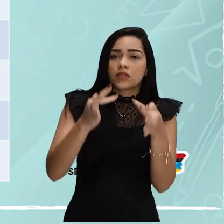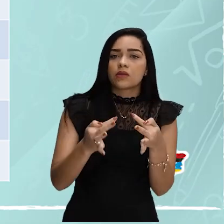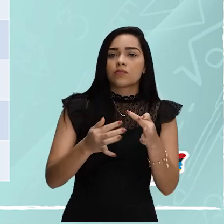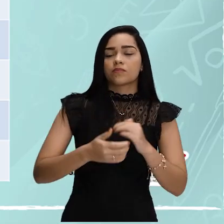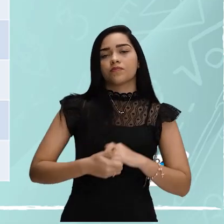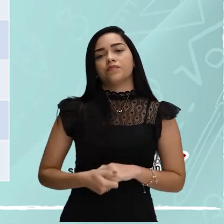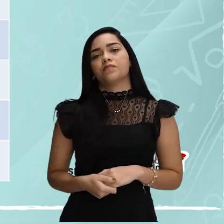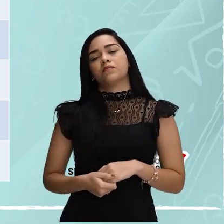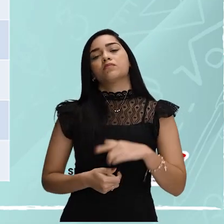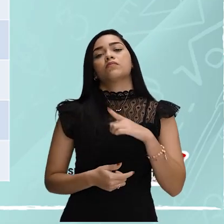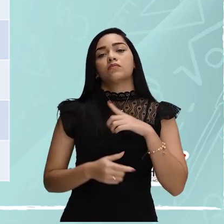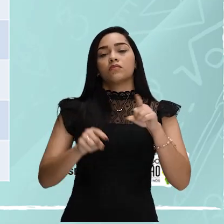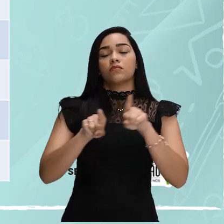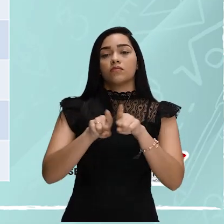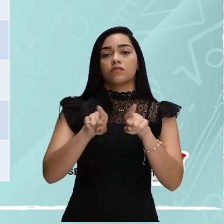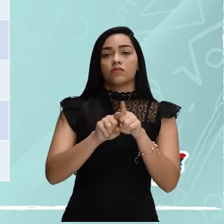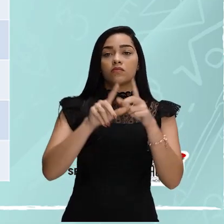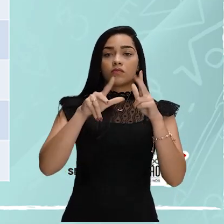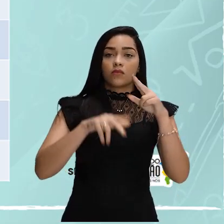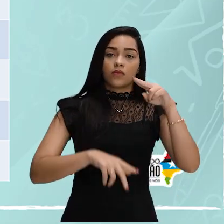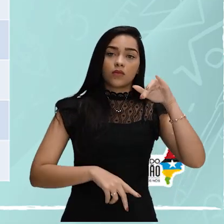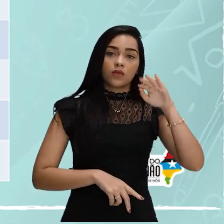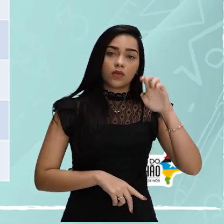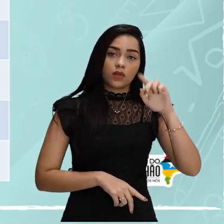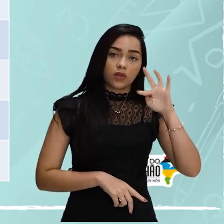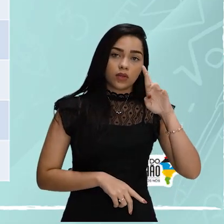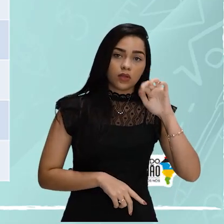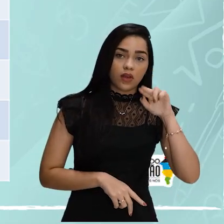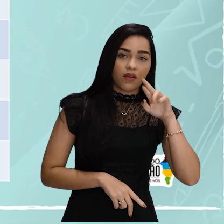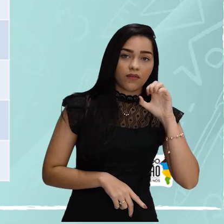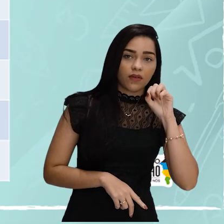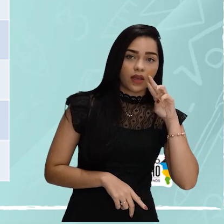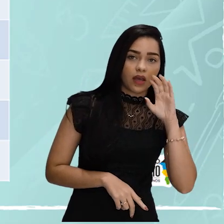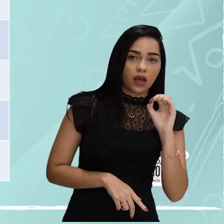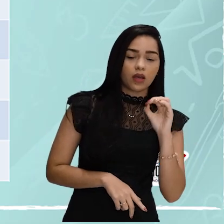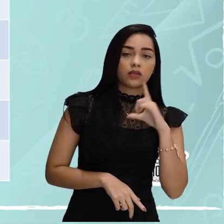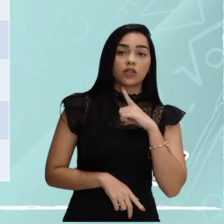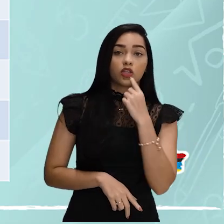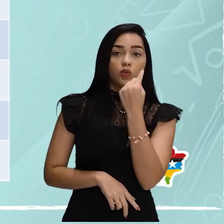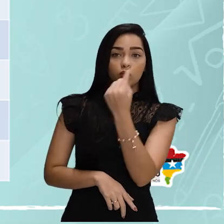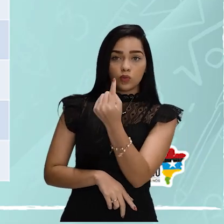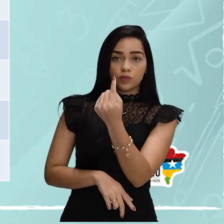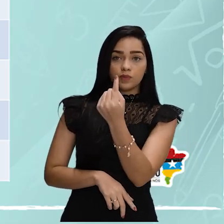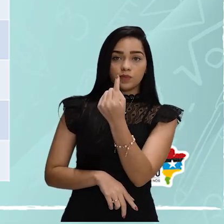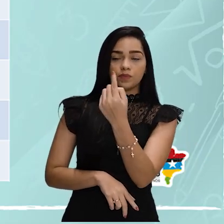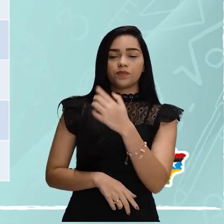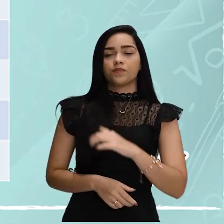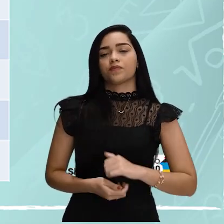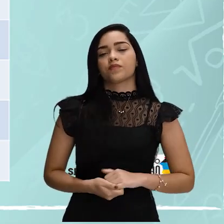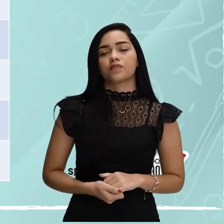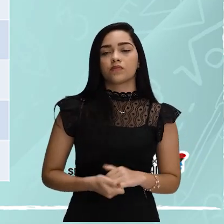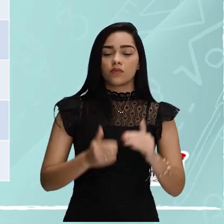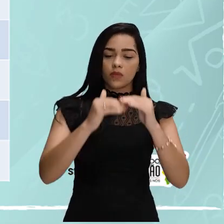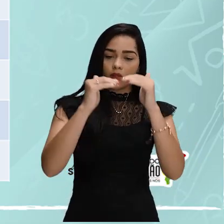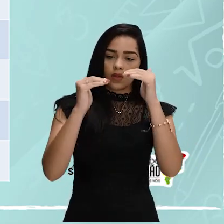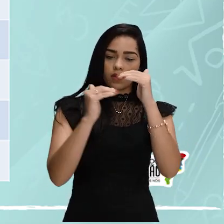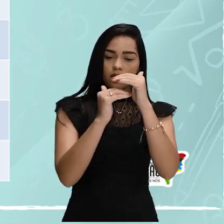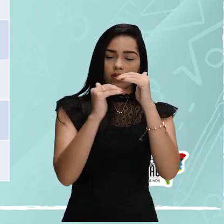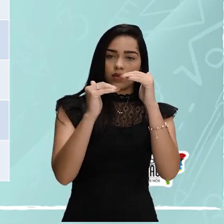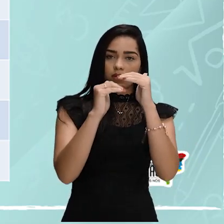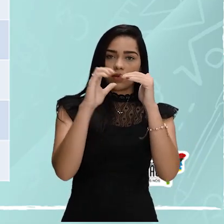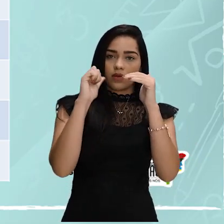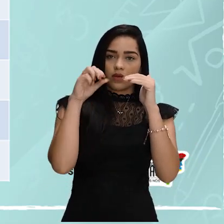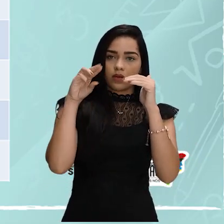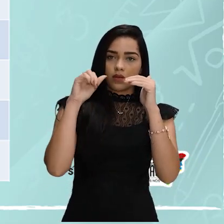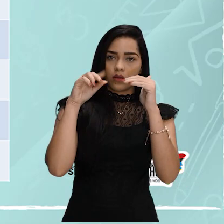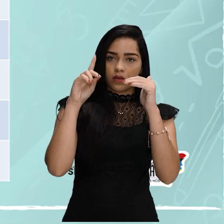simples. Que também é a mesma coisa que uniestratificado. Uni tem a ver com uma camada.